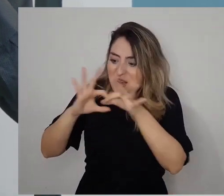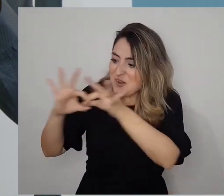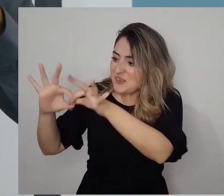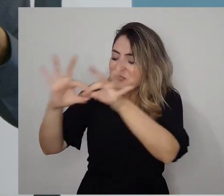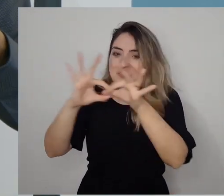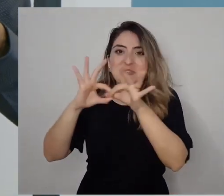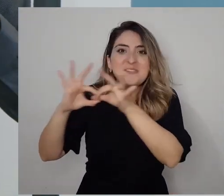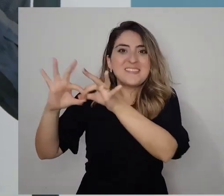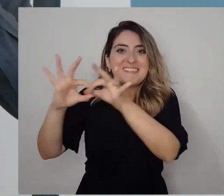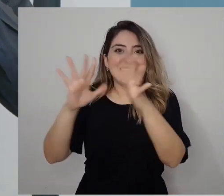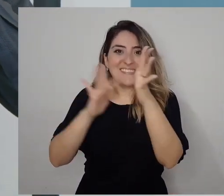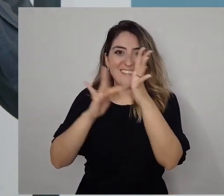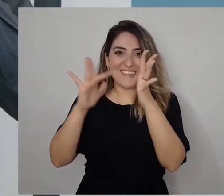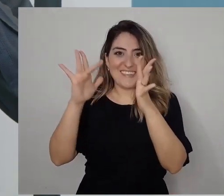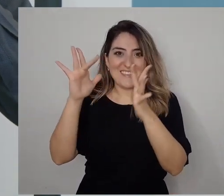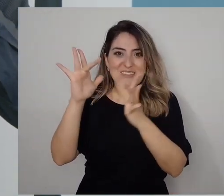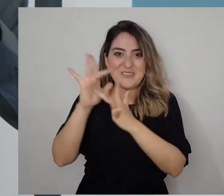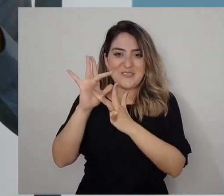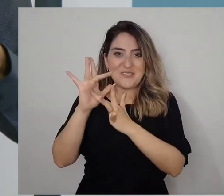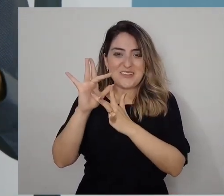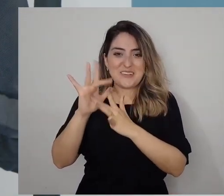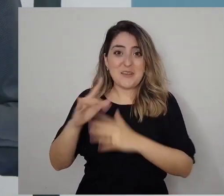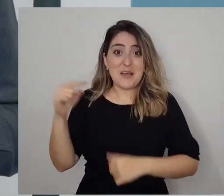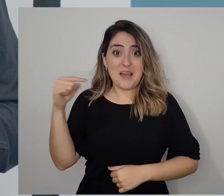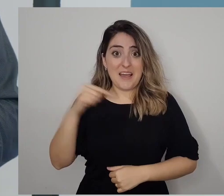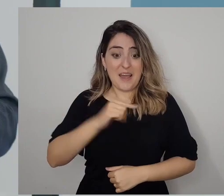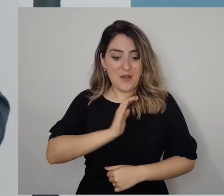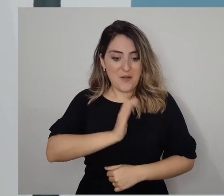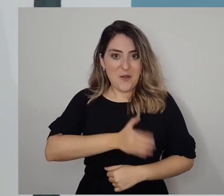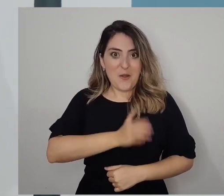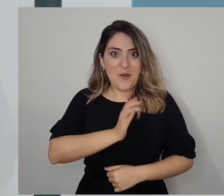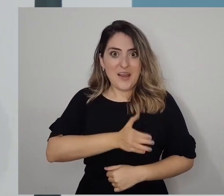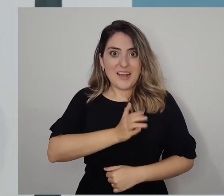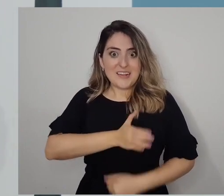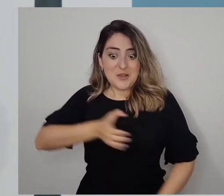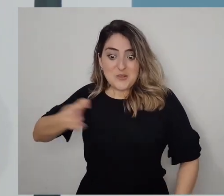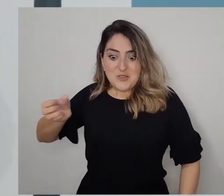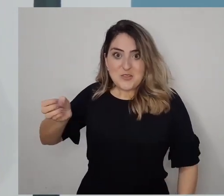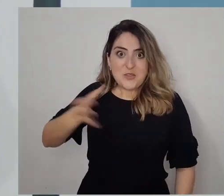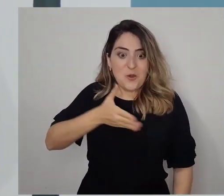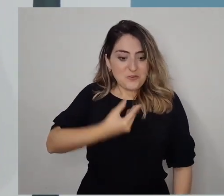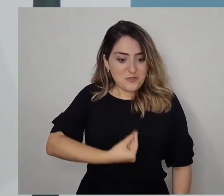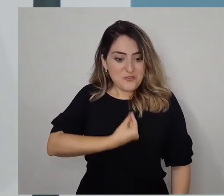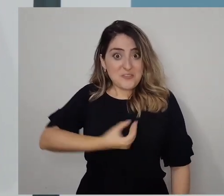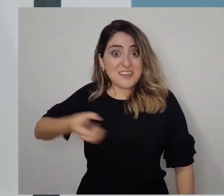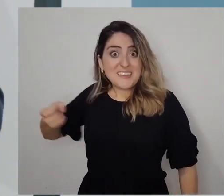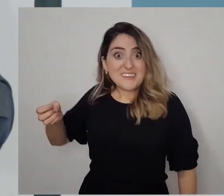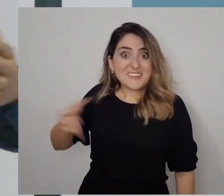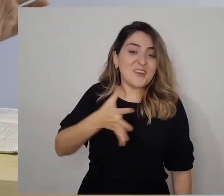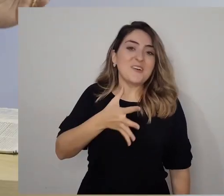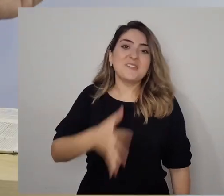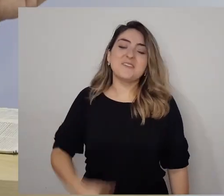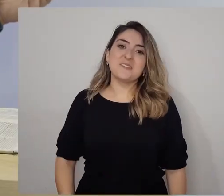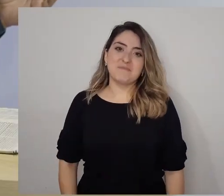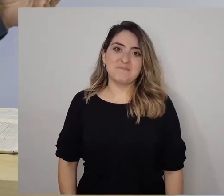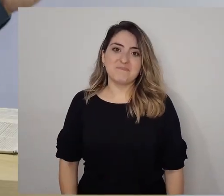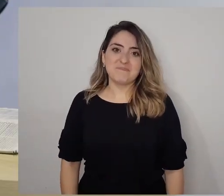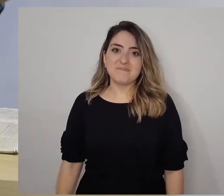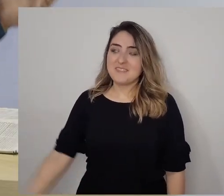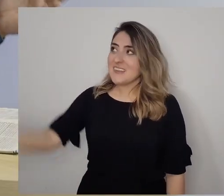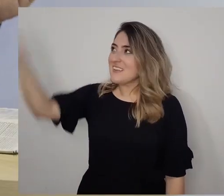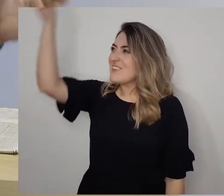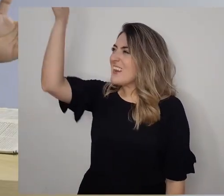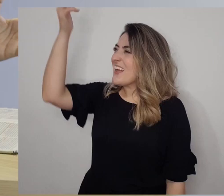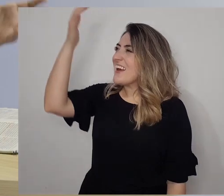totalmente refeita. Ele recebeu vida da parte de Cristo Jesus. Pela graça